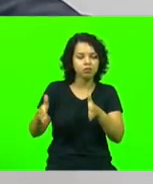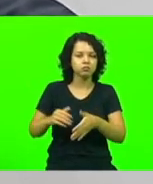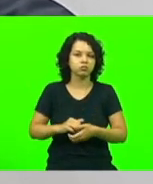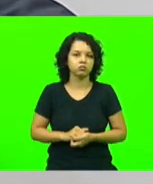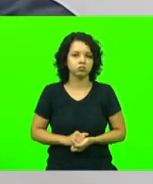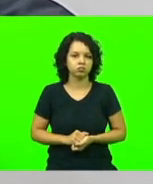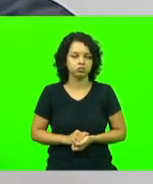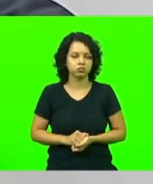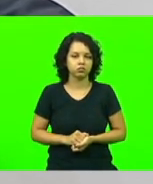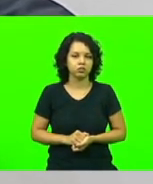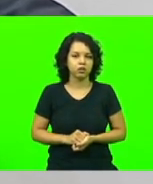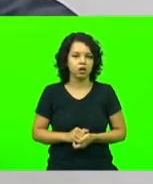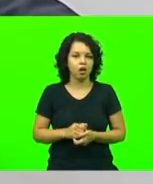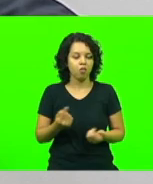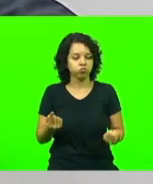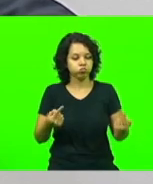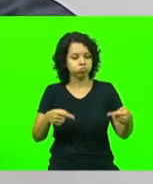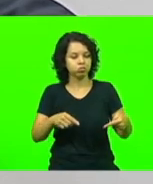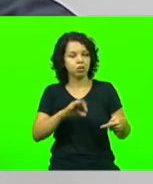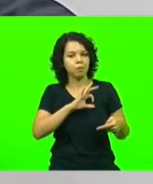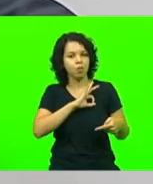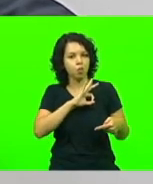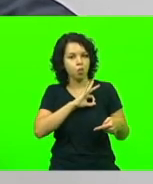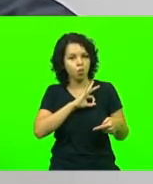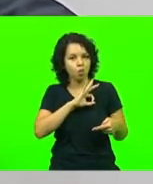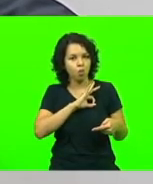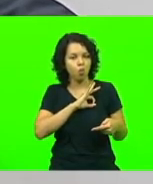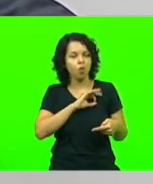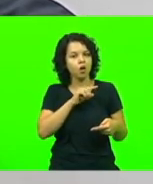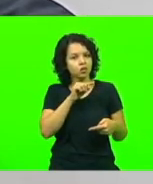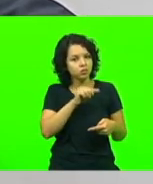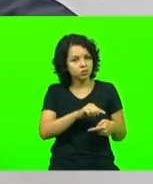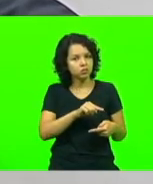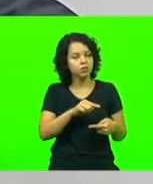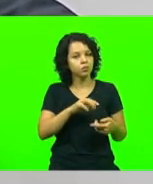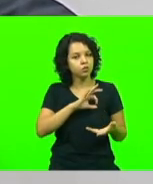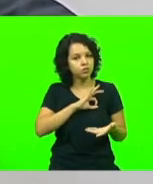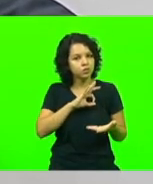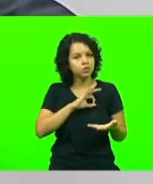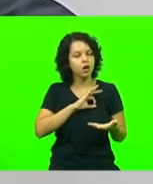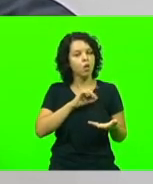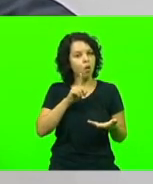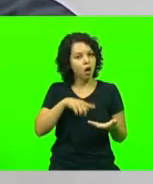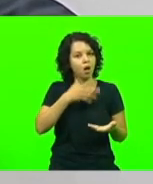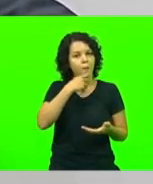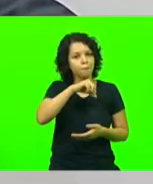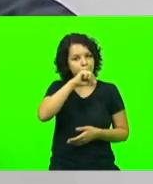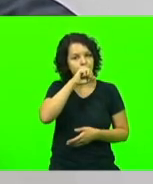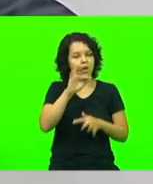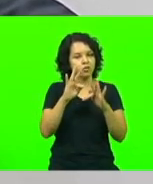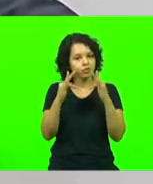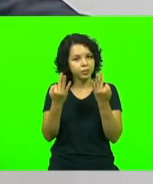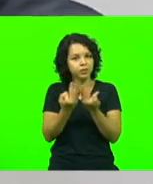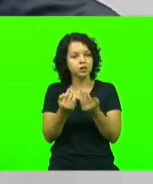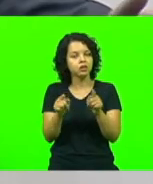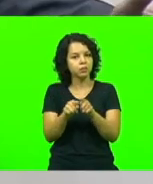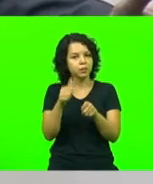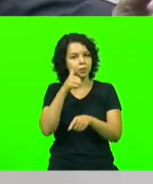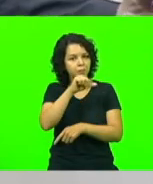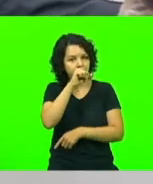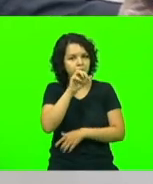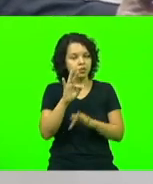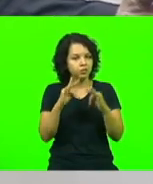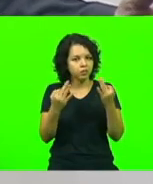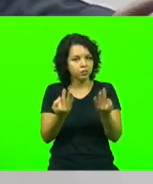Quando confronta com a polícia, atrás daquela farda tem um pai de família, tem uma mãe de família. E detalhe,